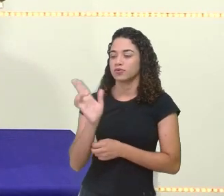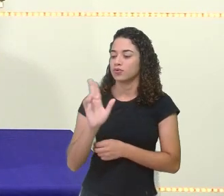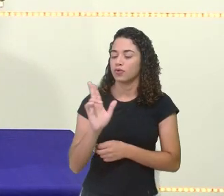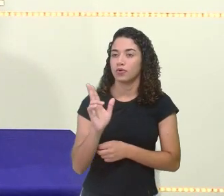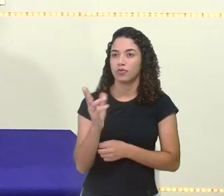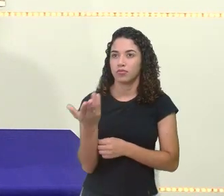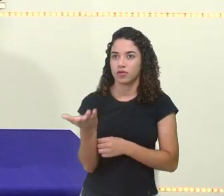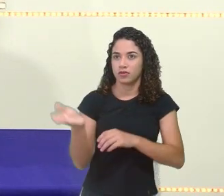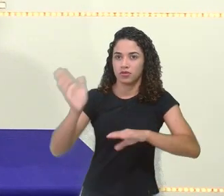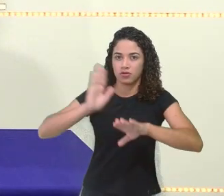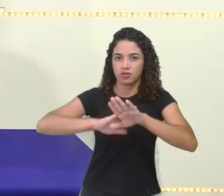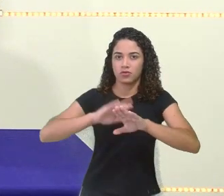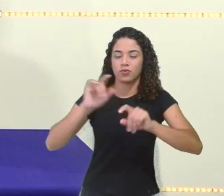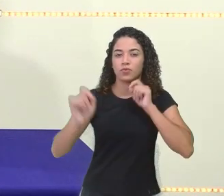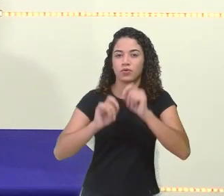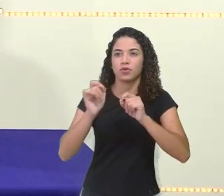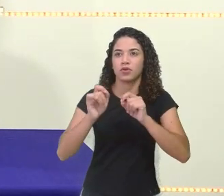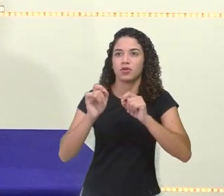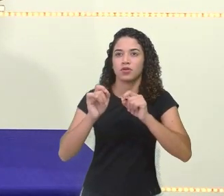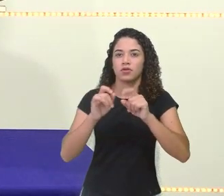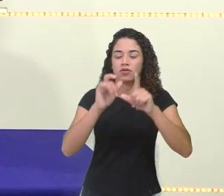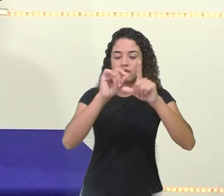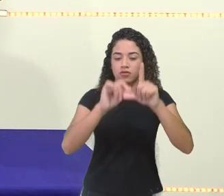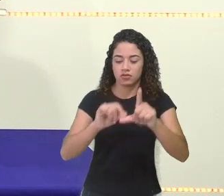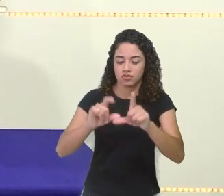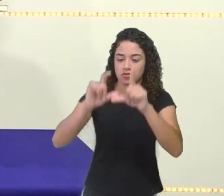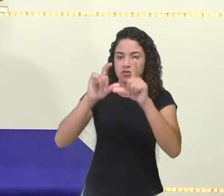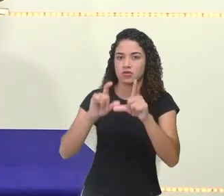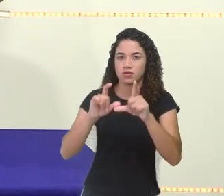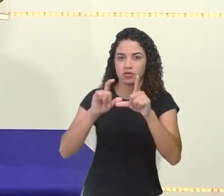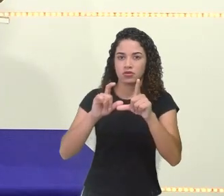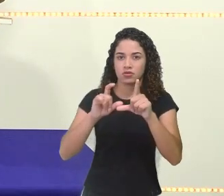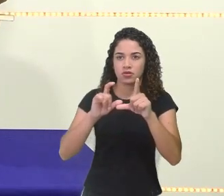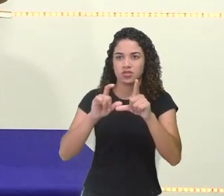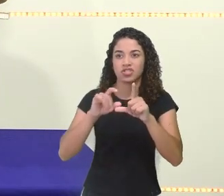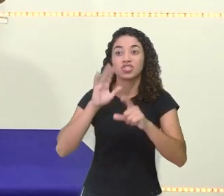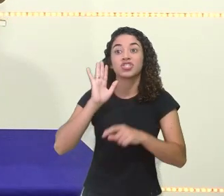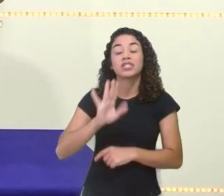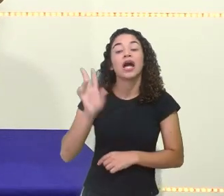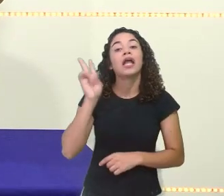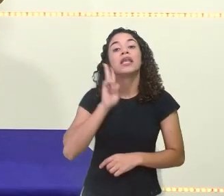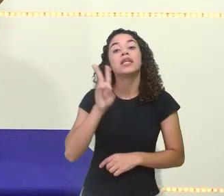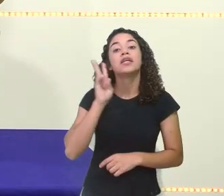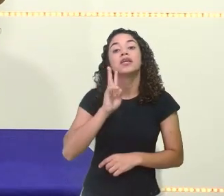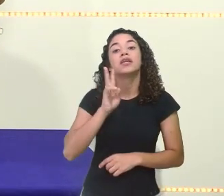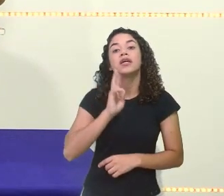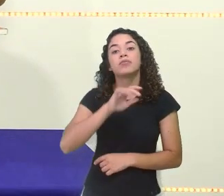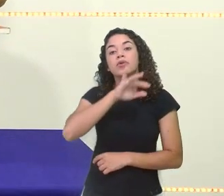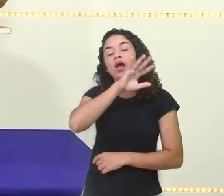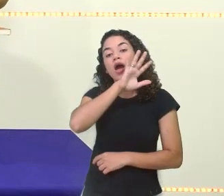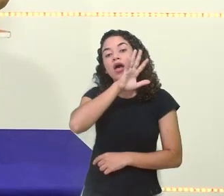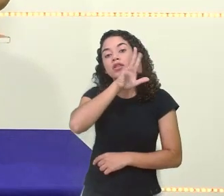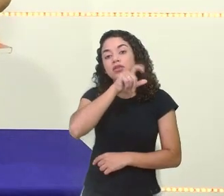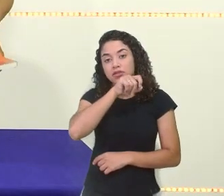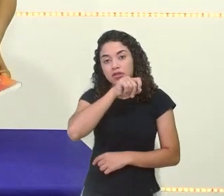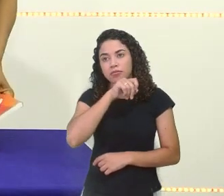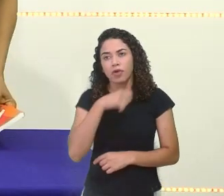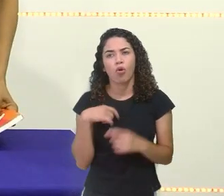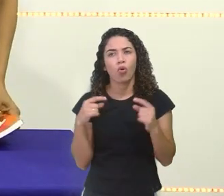O tamanho do ar. Eu já lembro de um animal. Eu vou até perguntar para a professora Sandra se ela lembra de